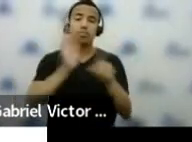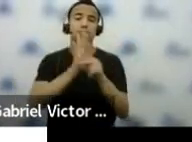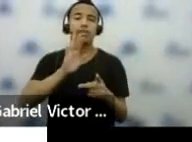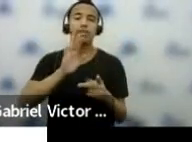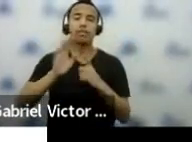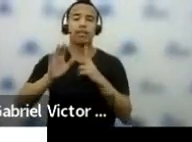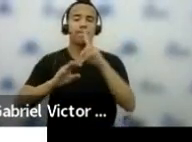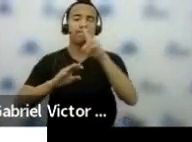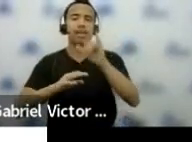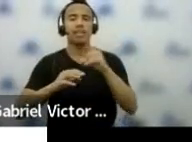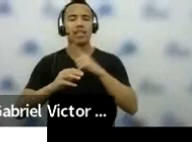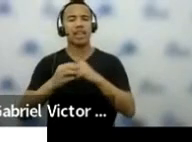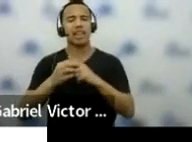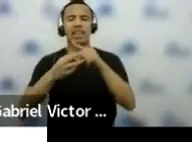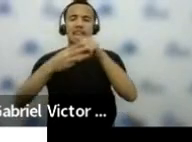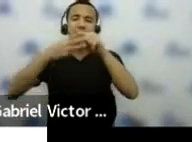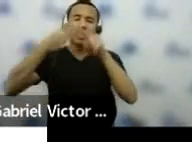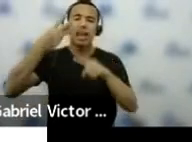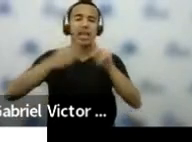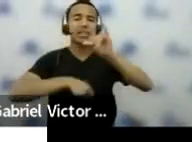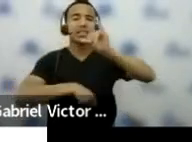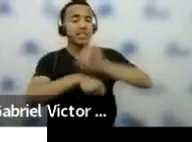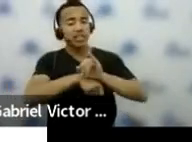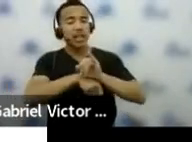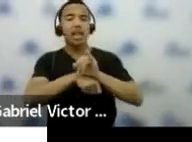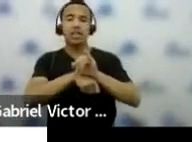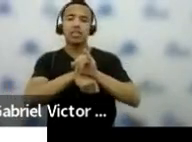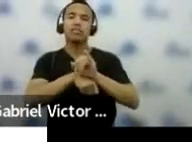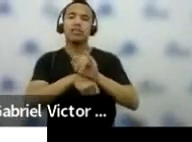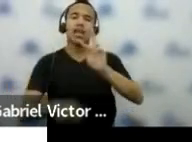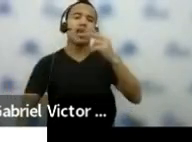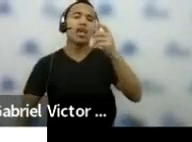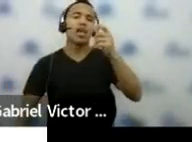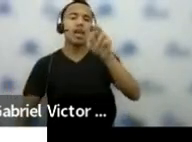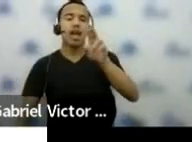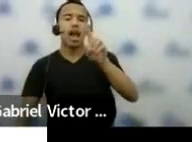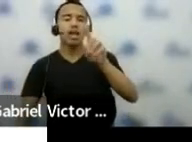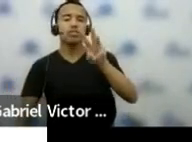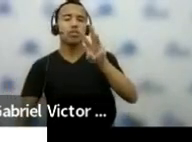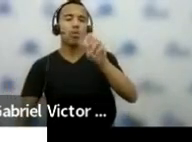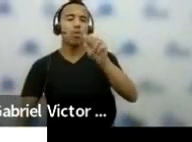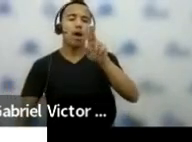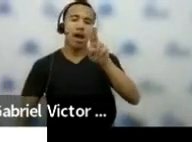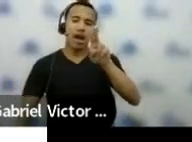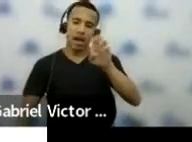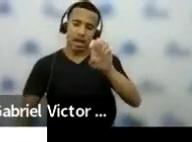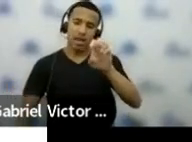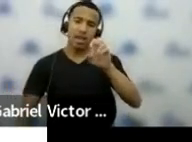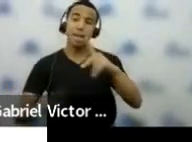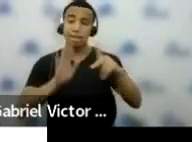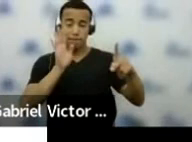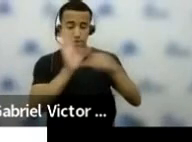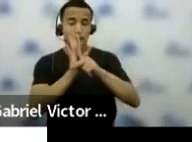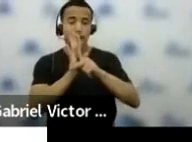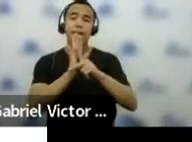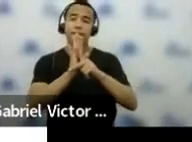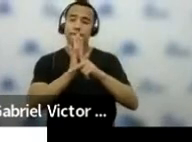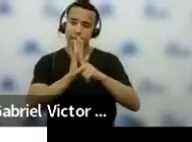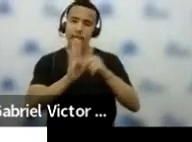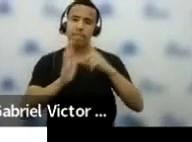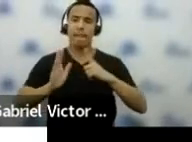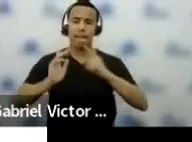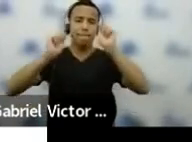credenciar 3 centros em plataforma de hardware com produtos inteligentes e conectados, um centro de competência